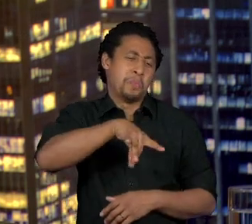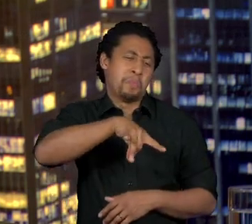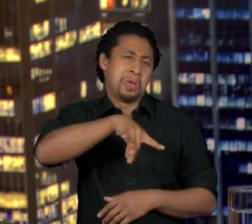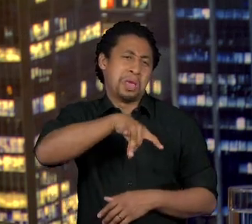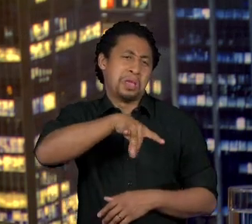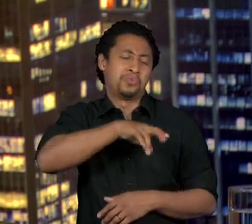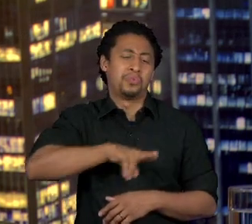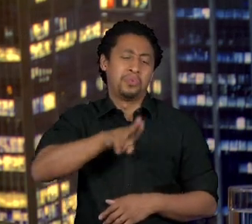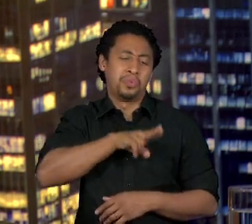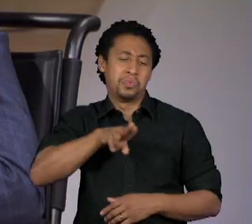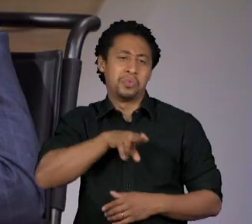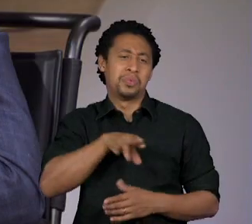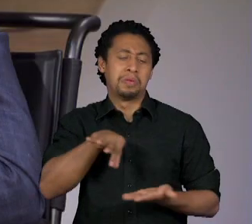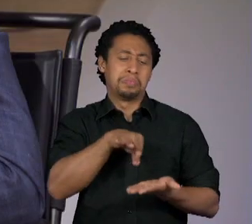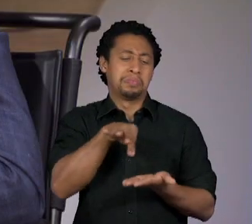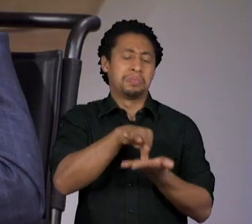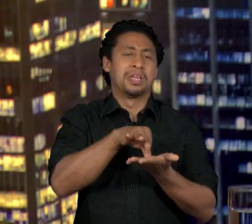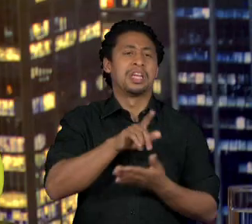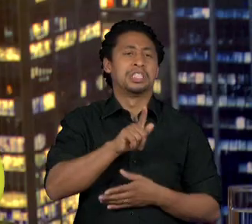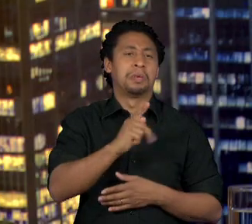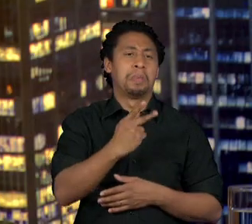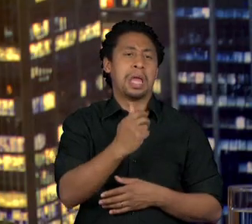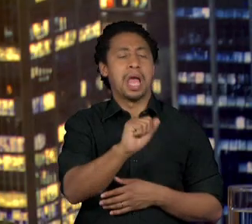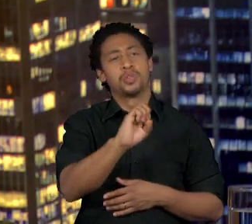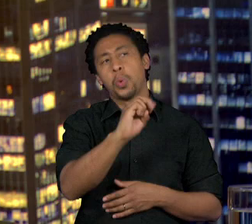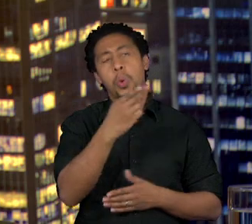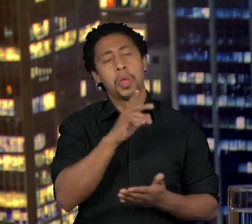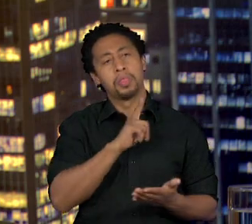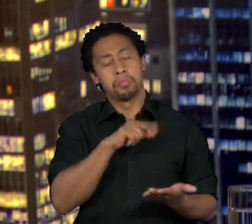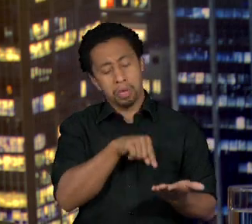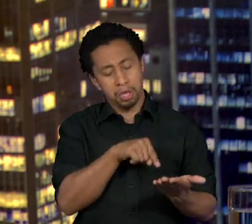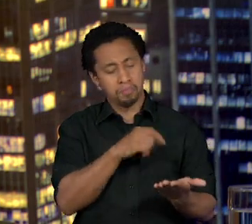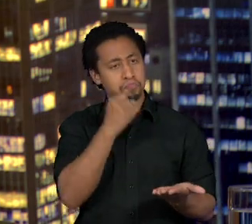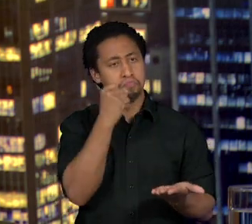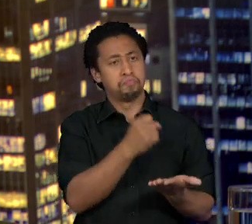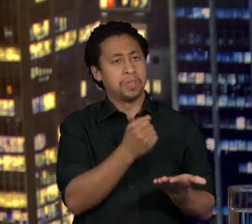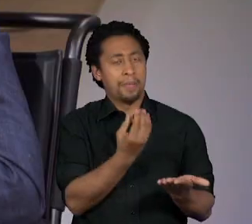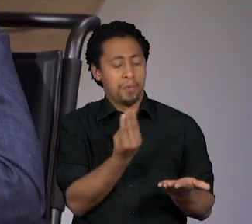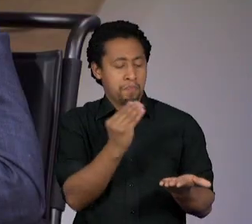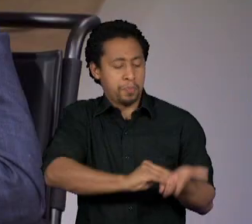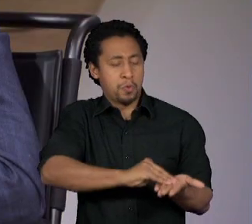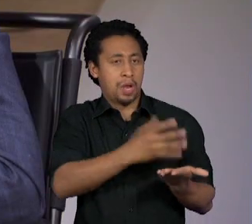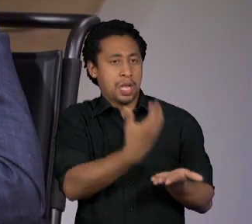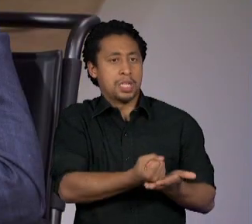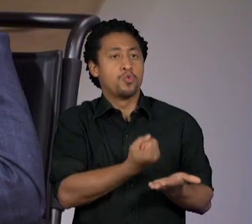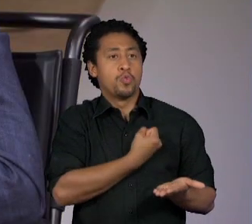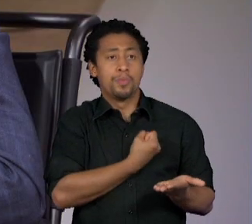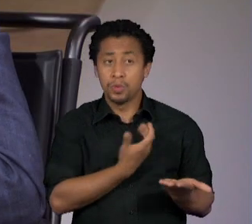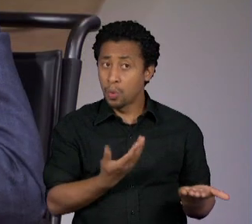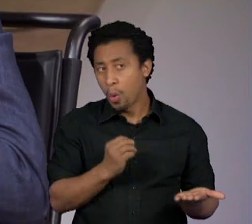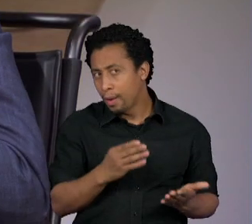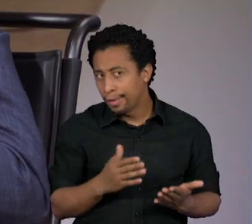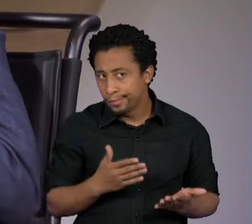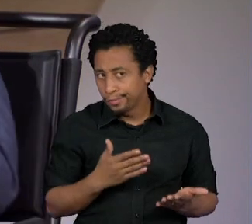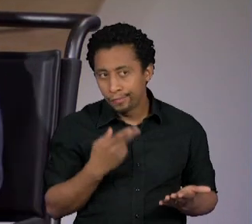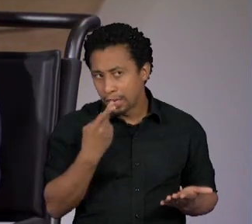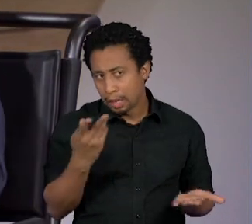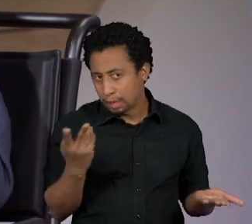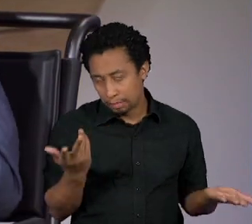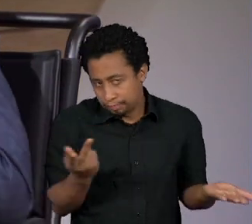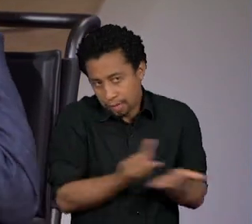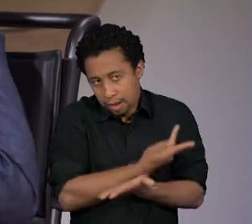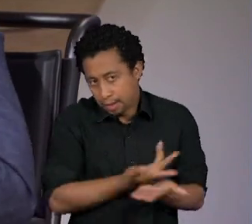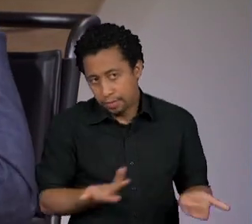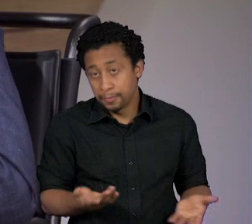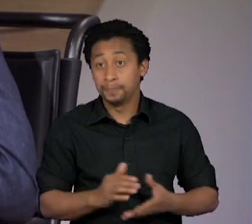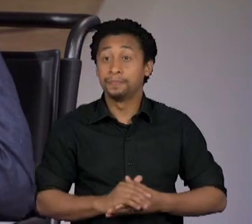ruim? Sem dúvida. Enferruja? Não sei se eu estou falando aqui uma bobagem. Sem dúvida. Por exemplo, a questão dos caminhos,